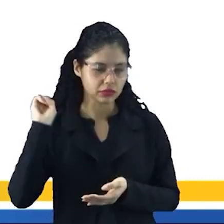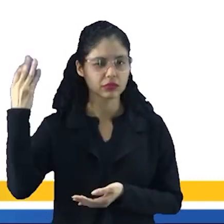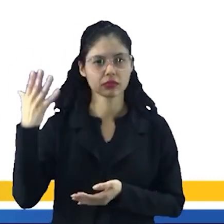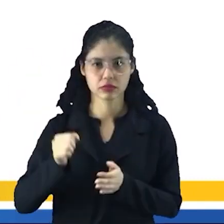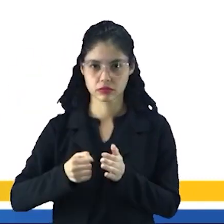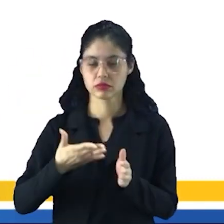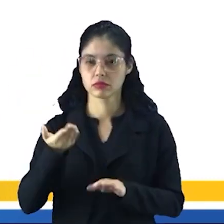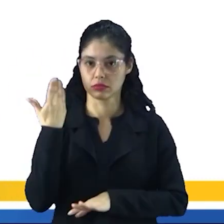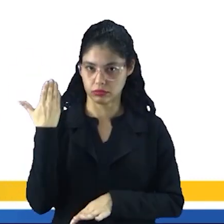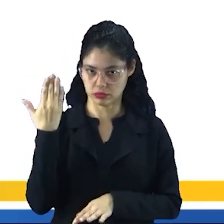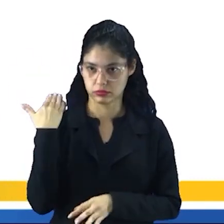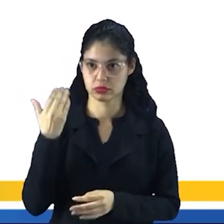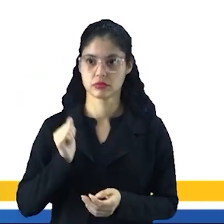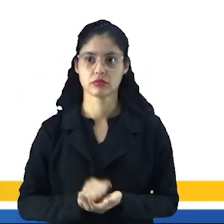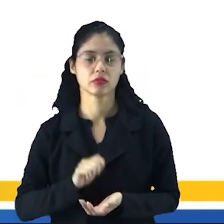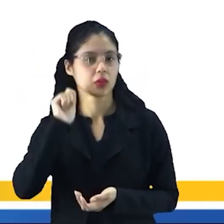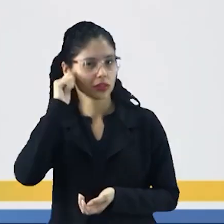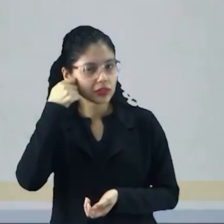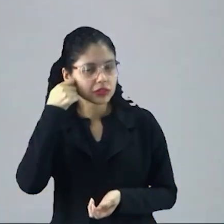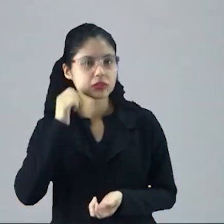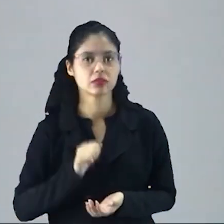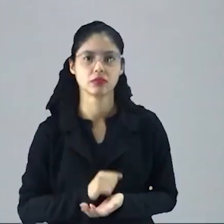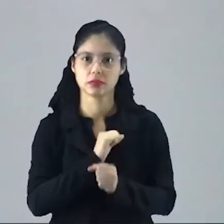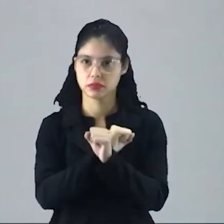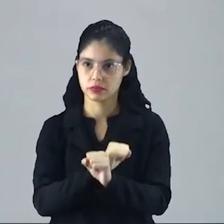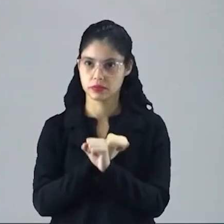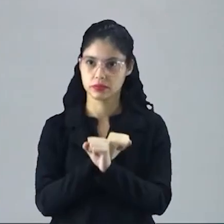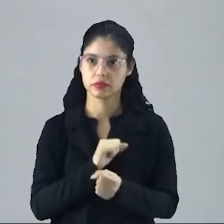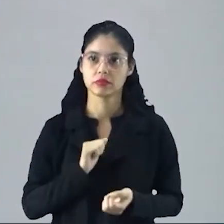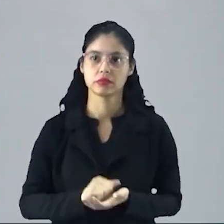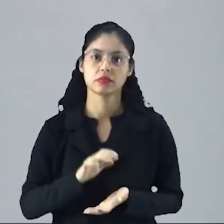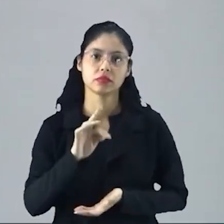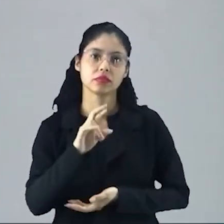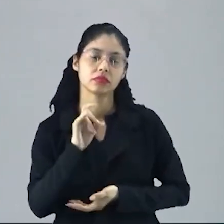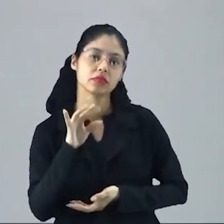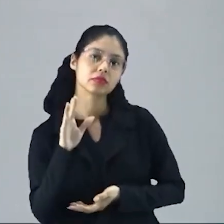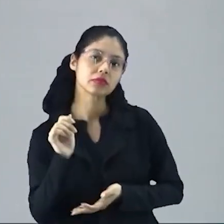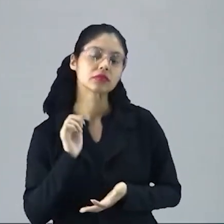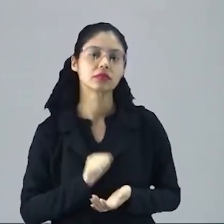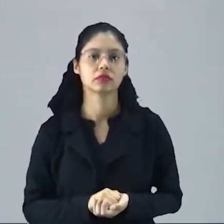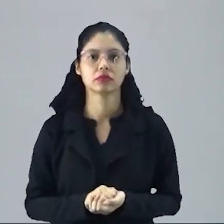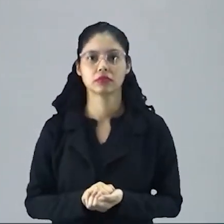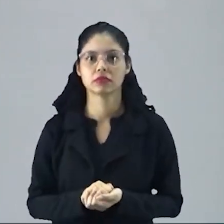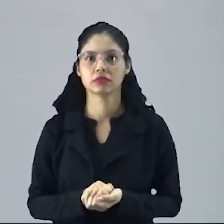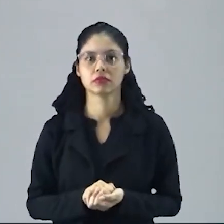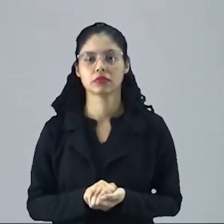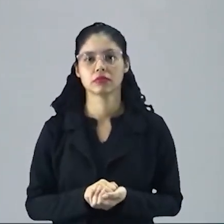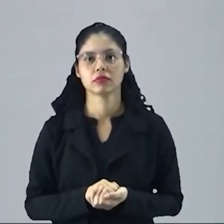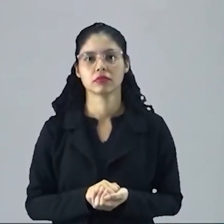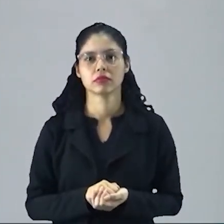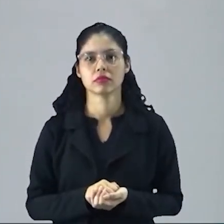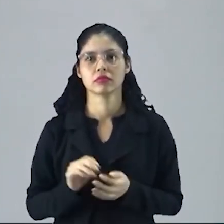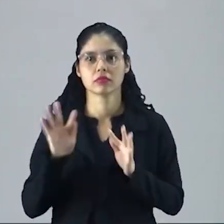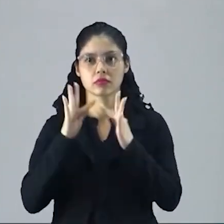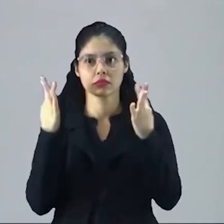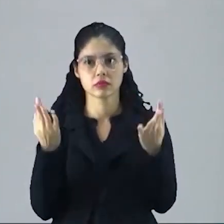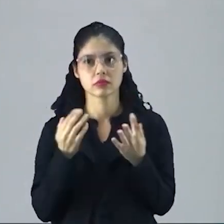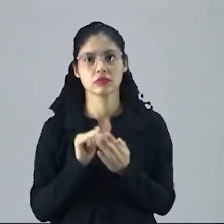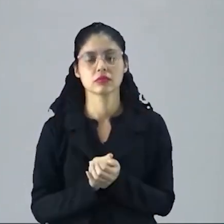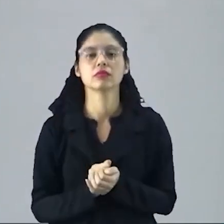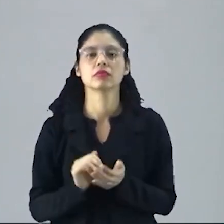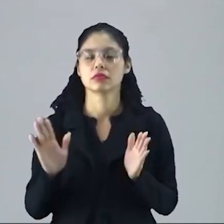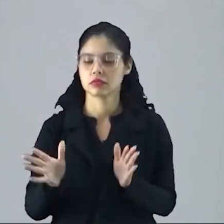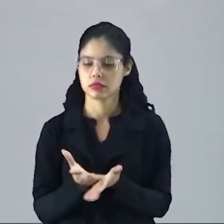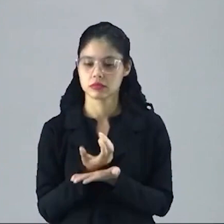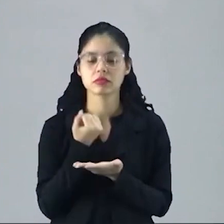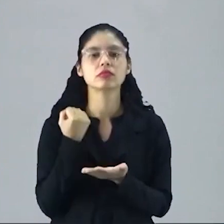na época com as negras. E Tarsila do Amaral, ela era de família de